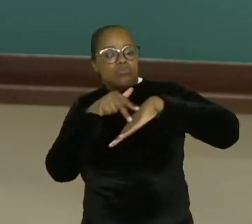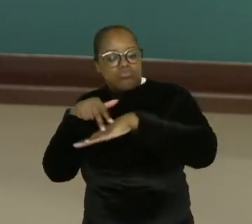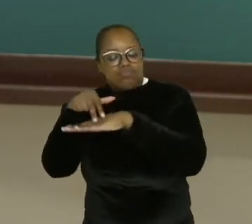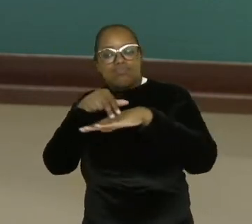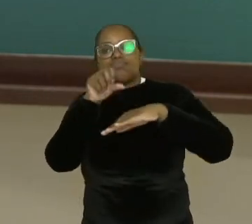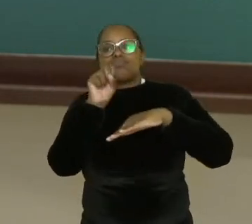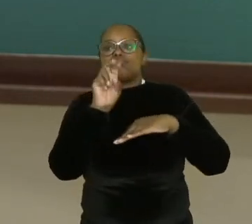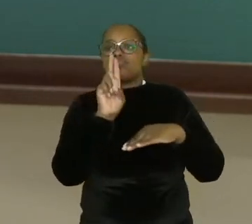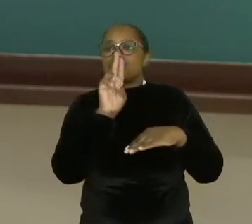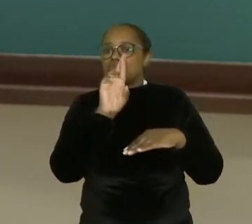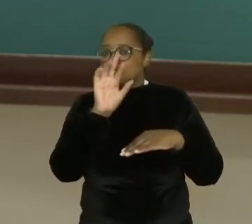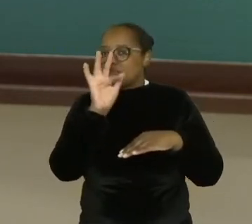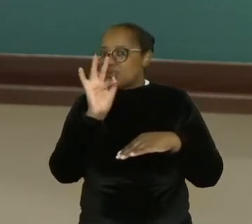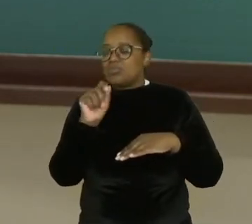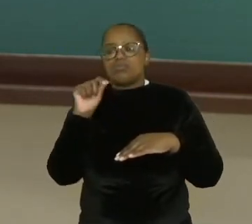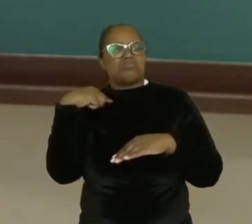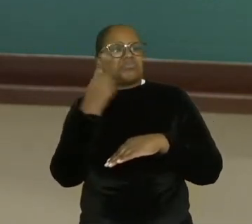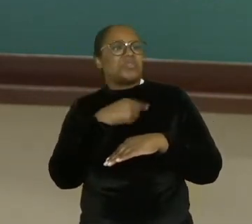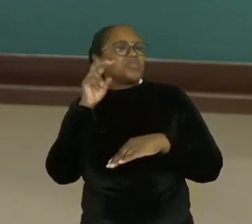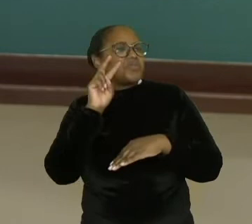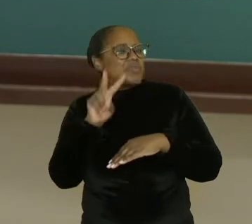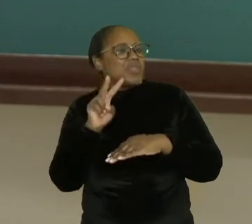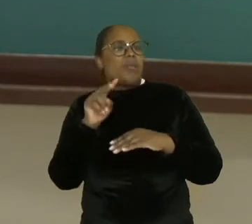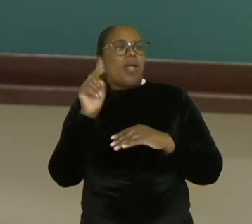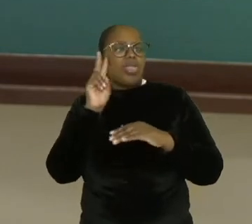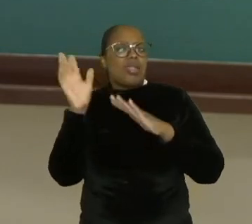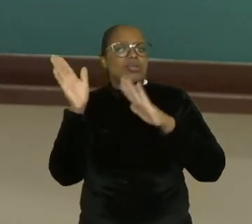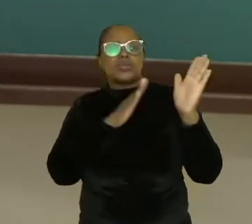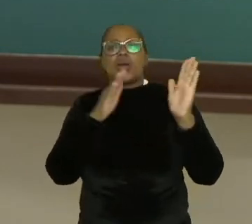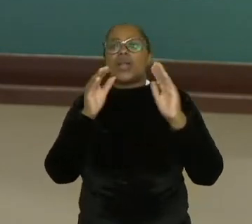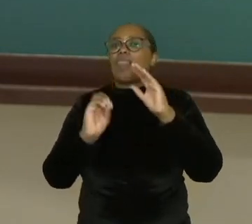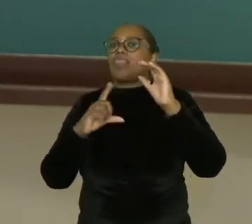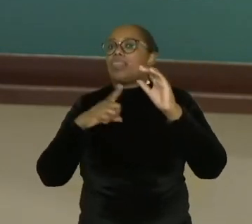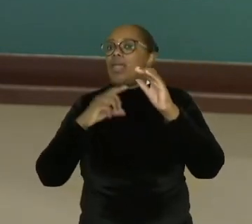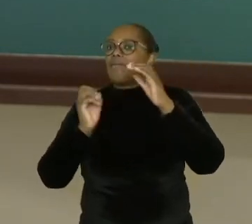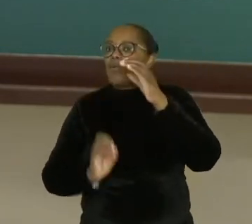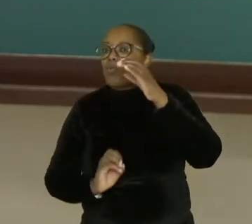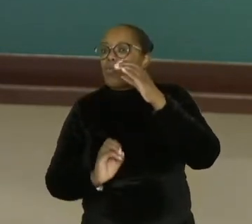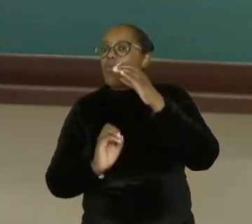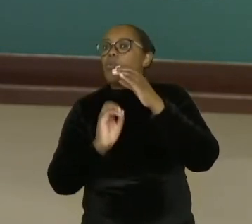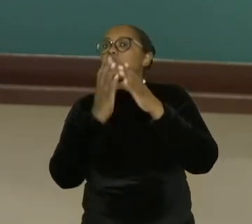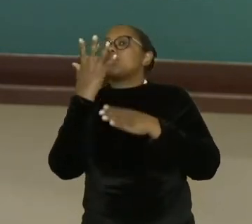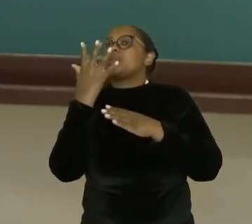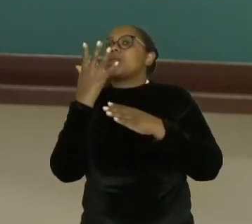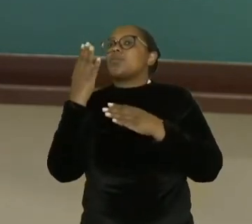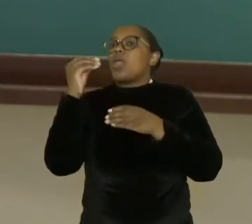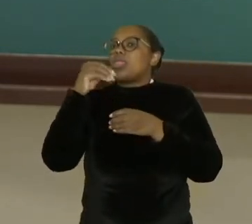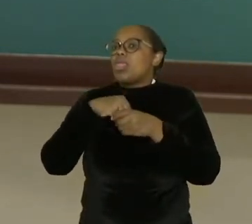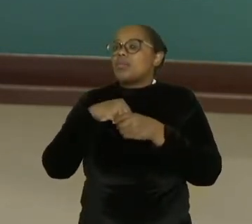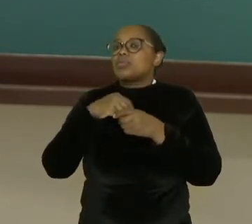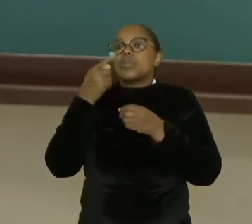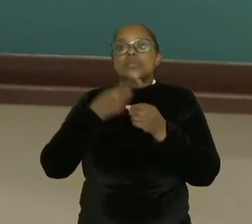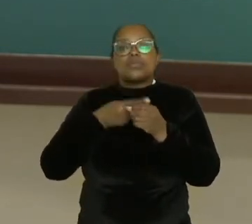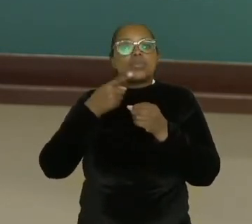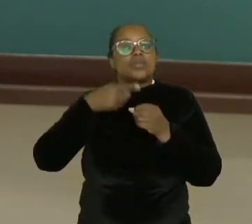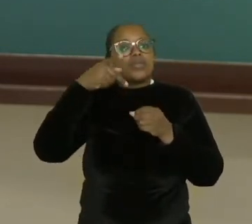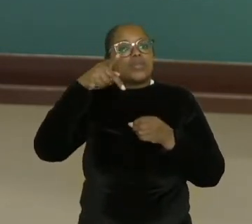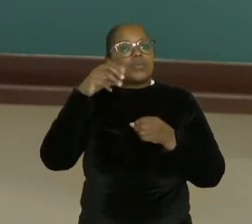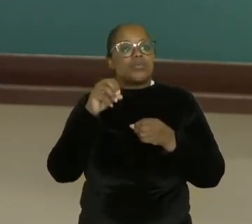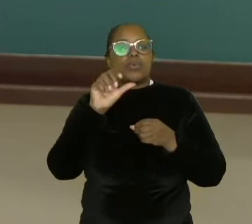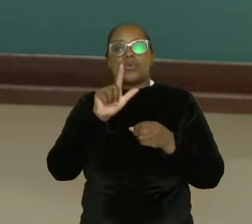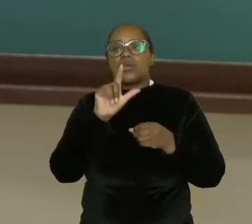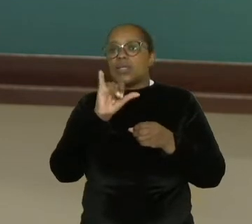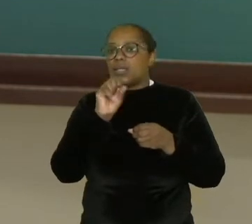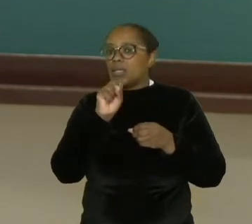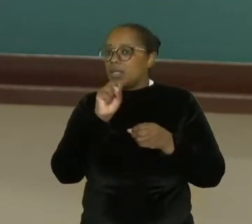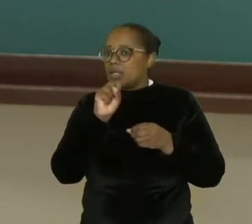lá na história um pouquinho do surf, que ele surgiu lá na Polinésia, né? Nas ilhas da Polinésia. E que era, primeiro,